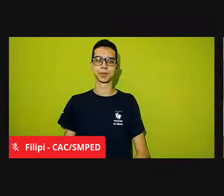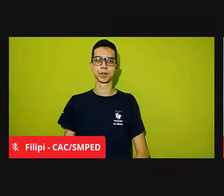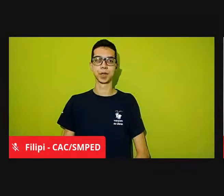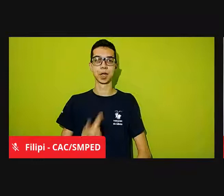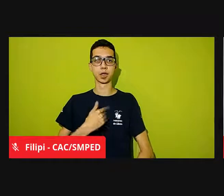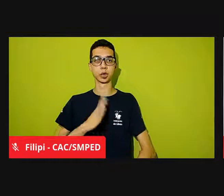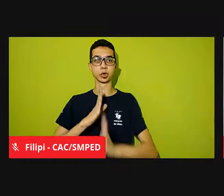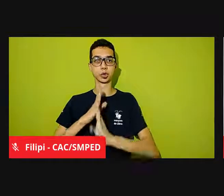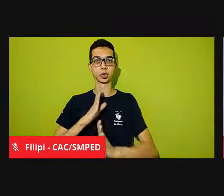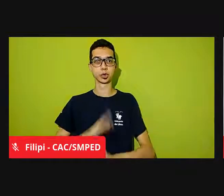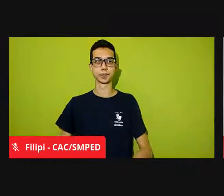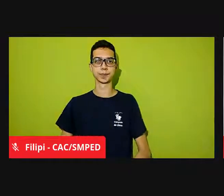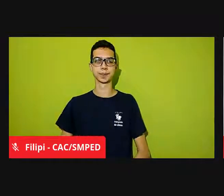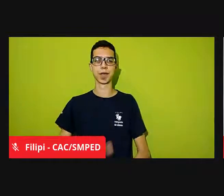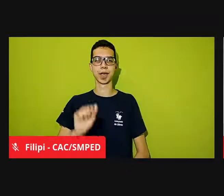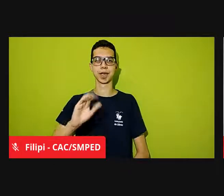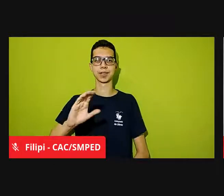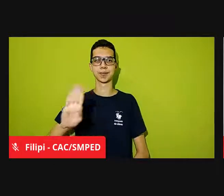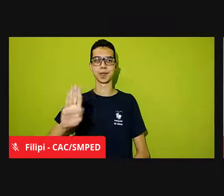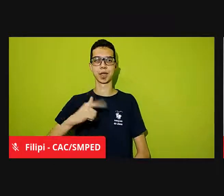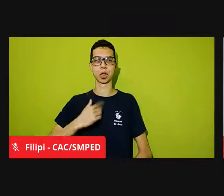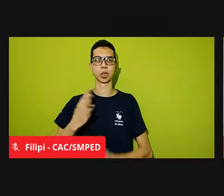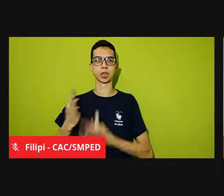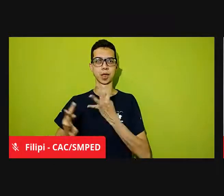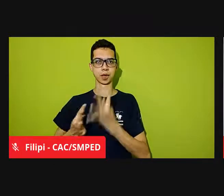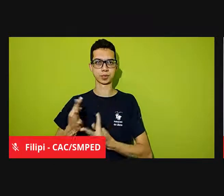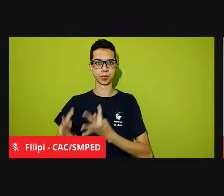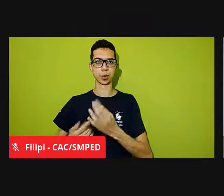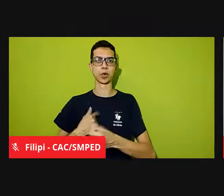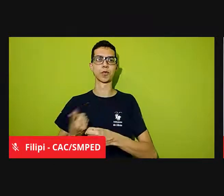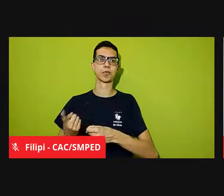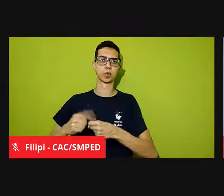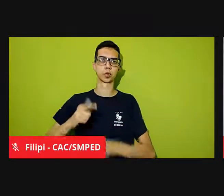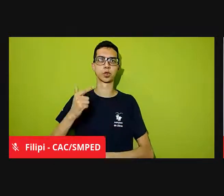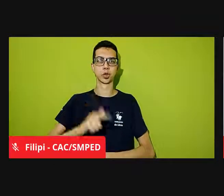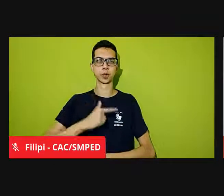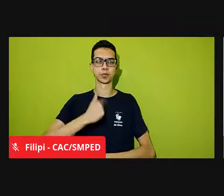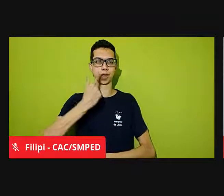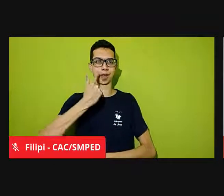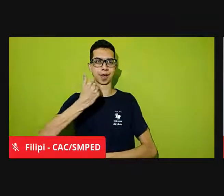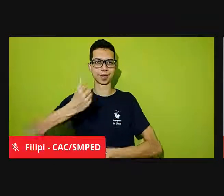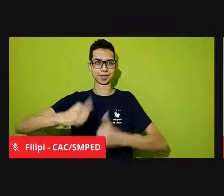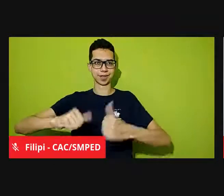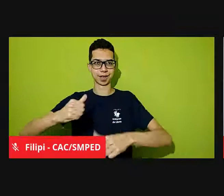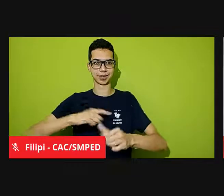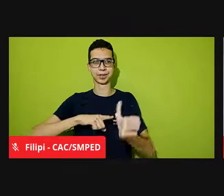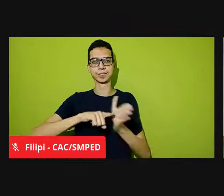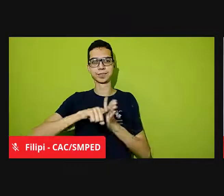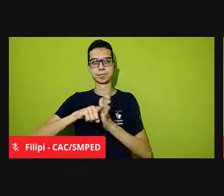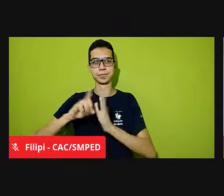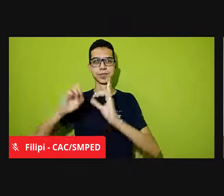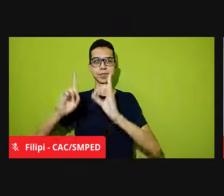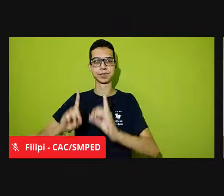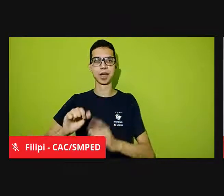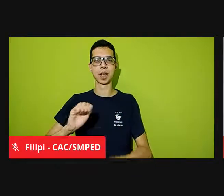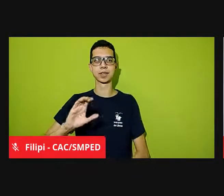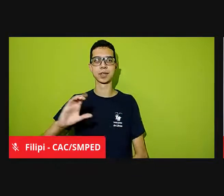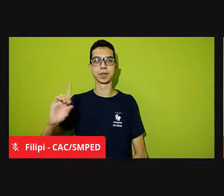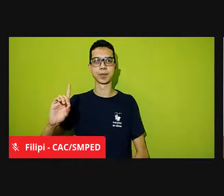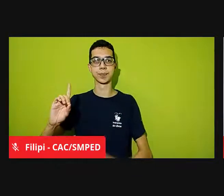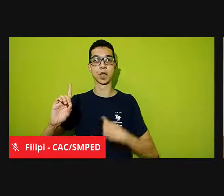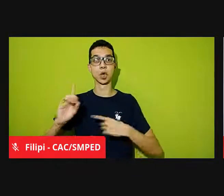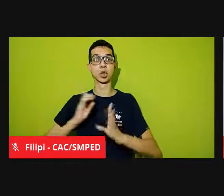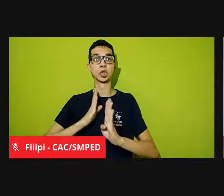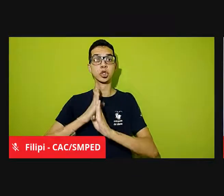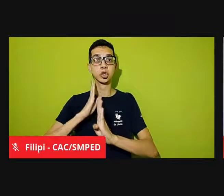descobri, né, na ACD, onde eu fiz o tratamento, eu voltei a fazer análise e investigação da deficiência na ACD e descobri